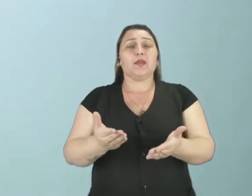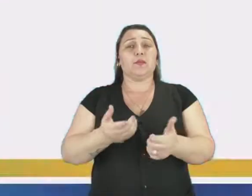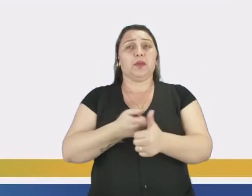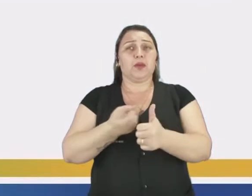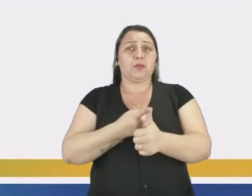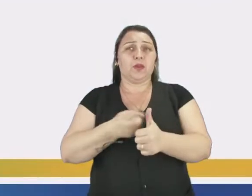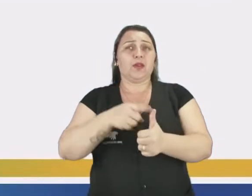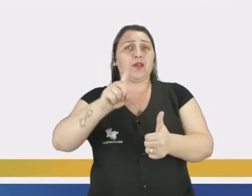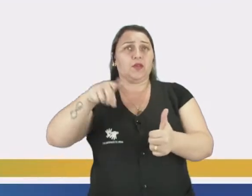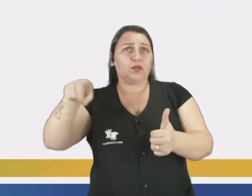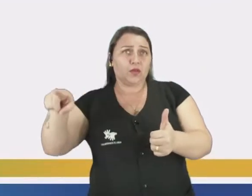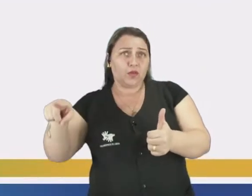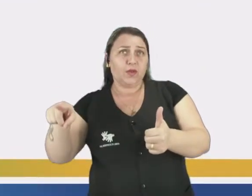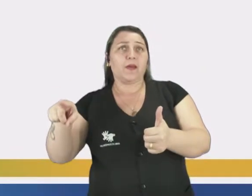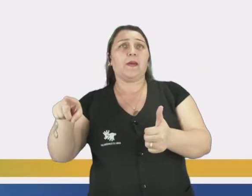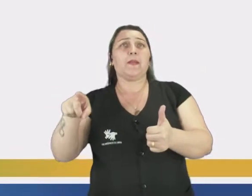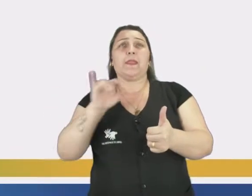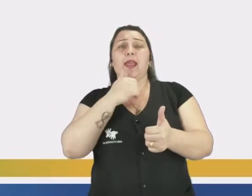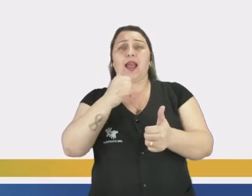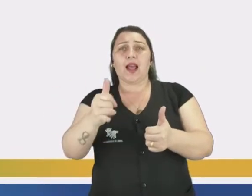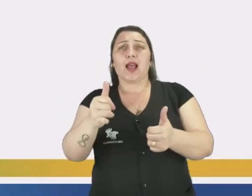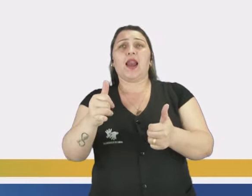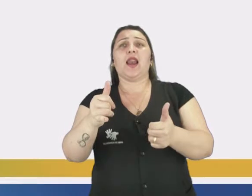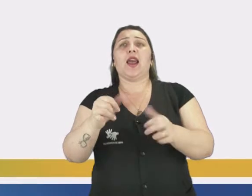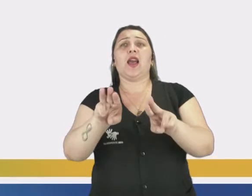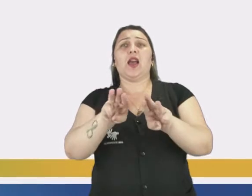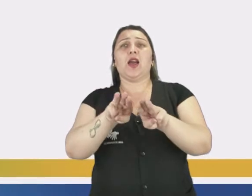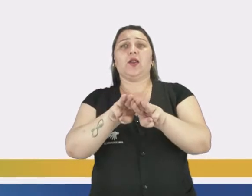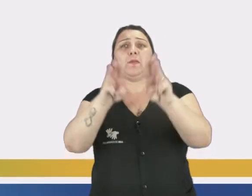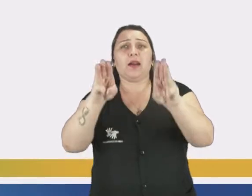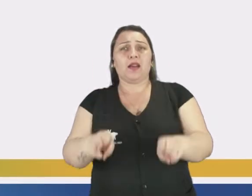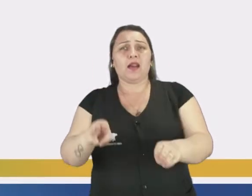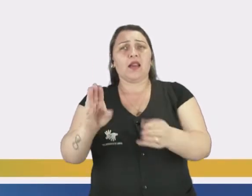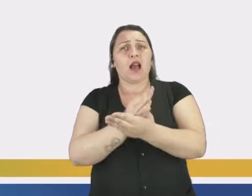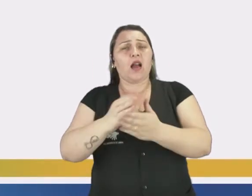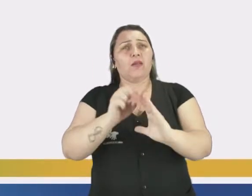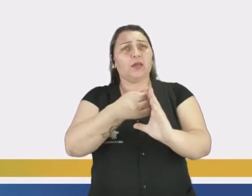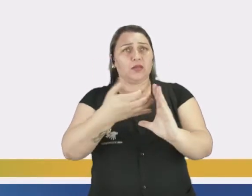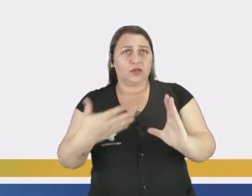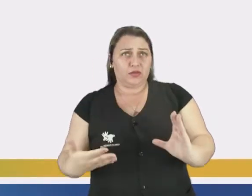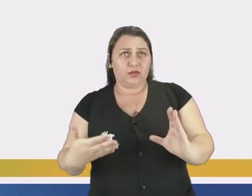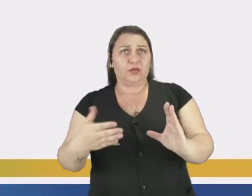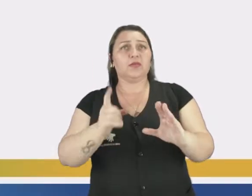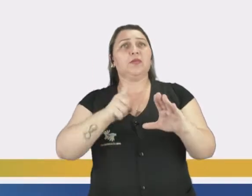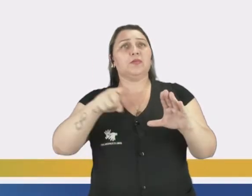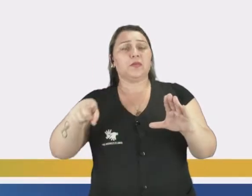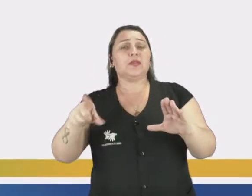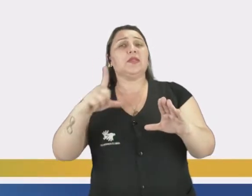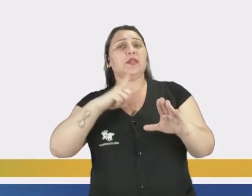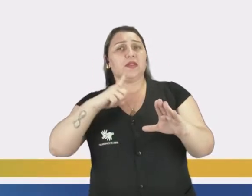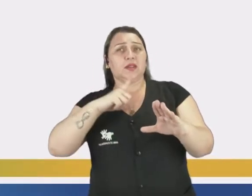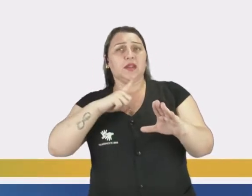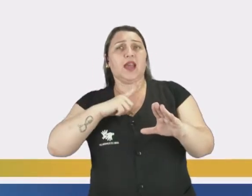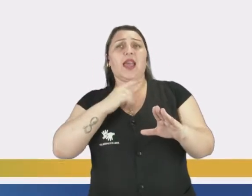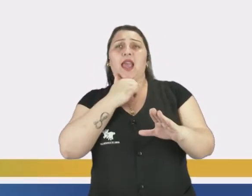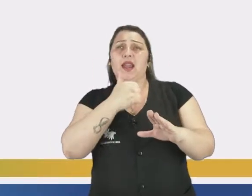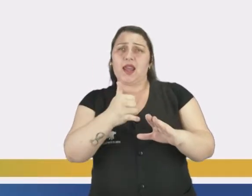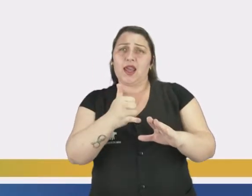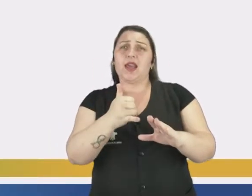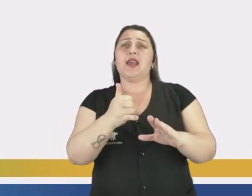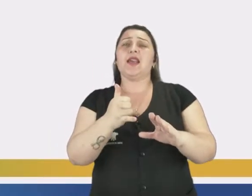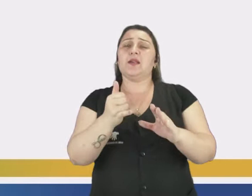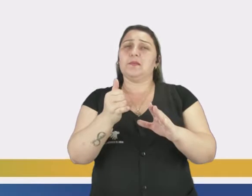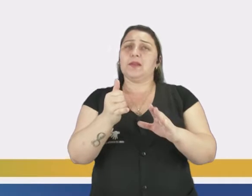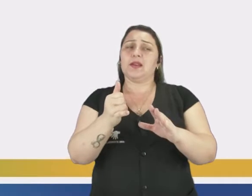primeiro, as ondas eletromagnéticas, recapitulando aí algumas características delas. As ondas eletromagnéticas possuem energia suficiente para